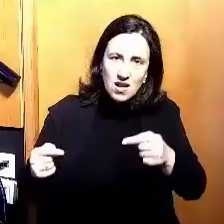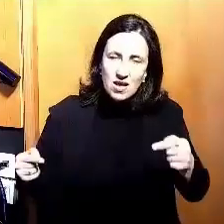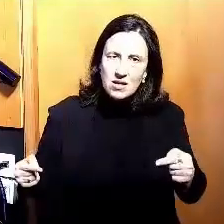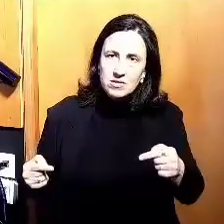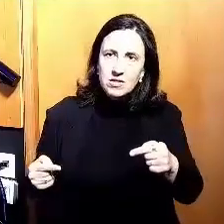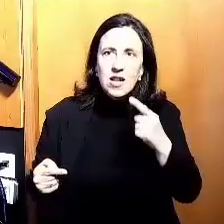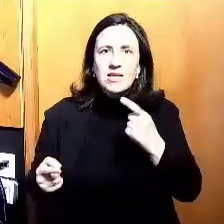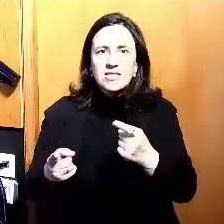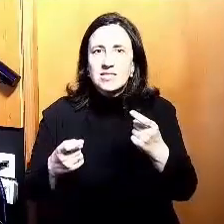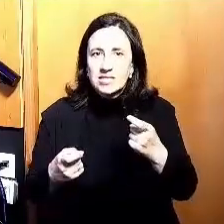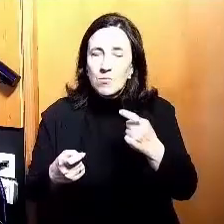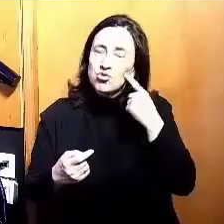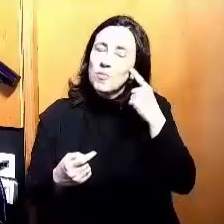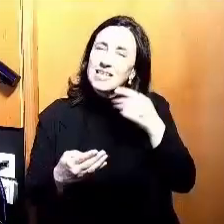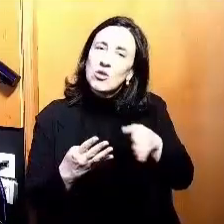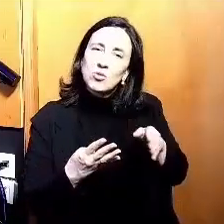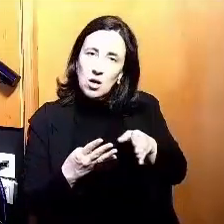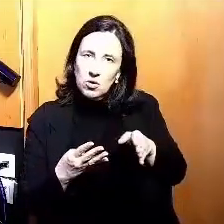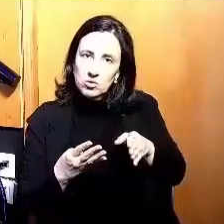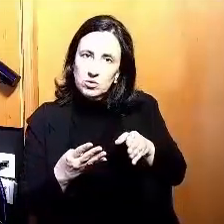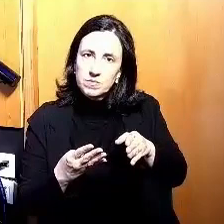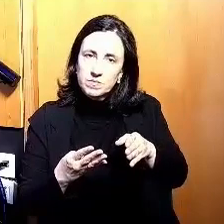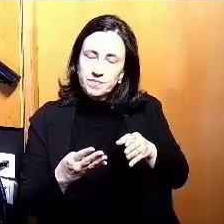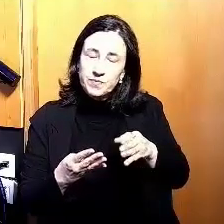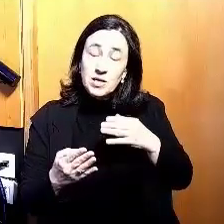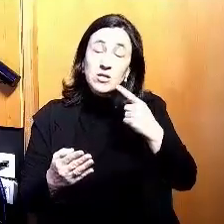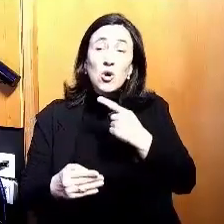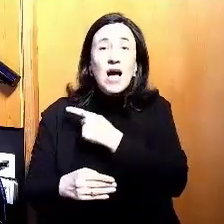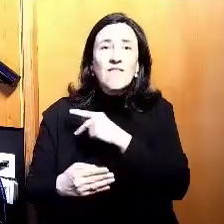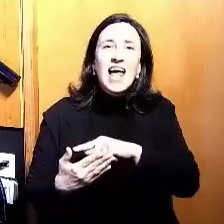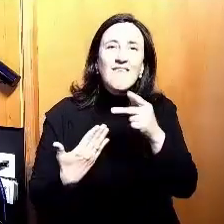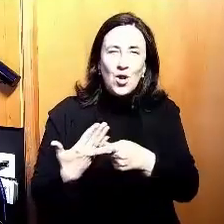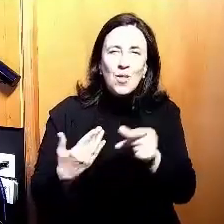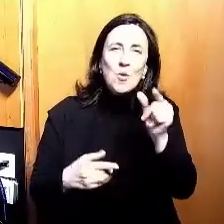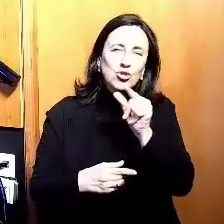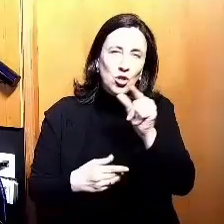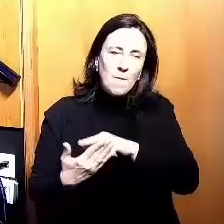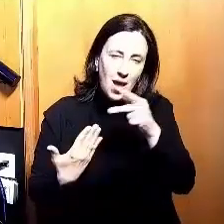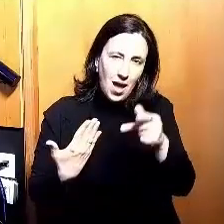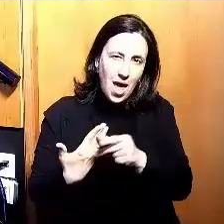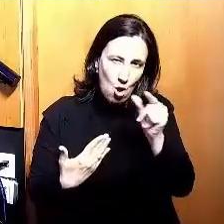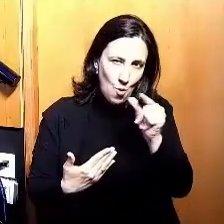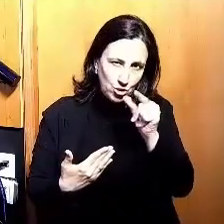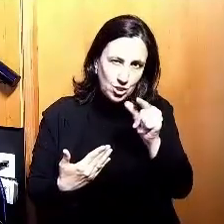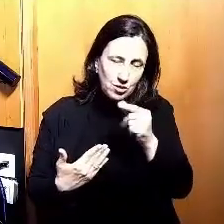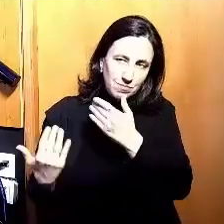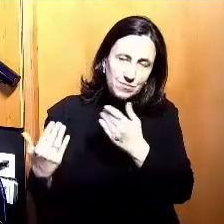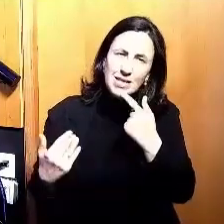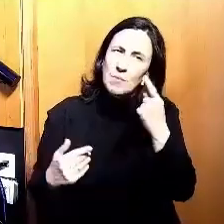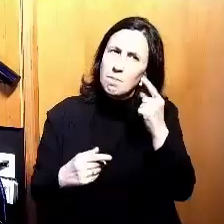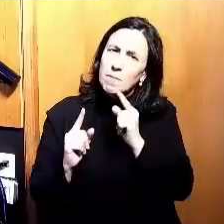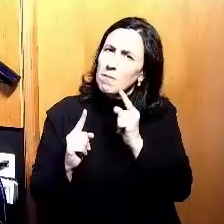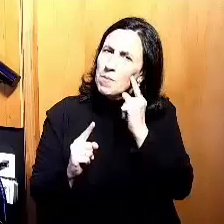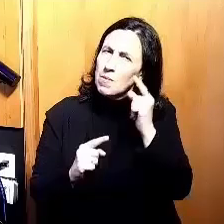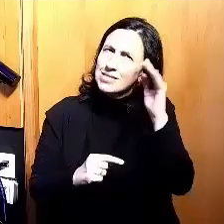tem que tentar muita coisa. Mas quando o Ruama falou de projetitos, eu também estava com uma coisa